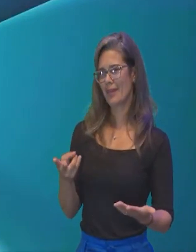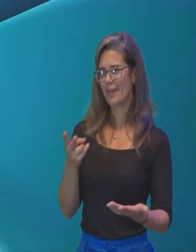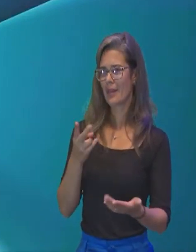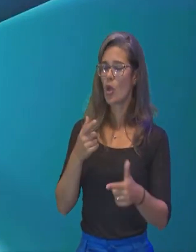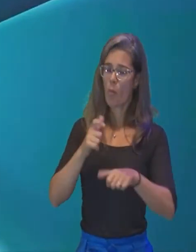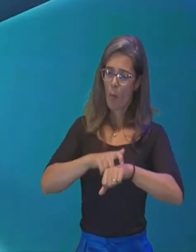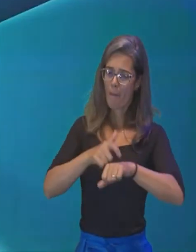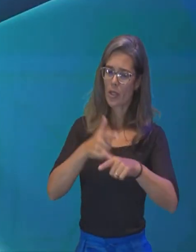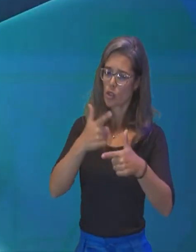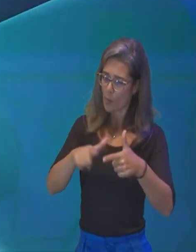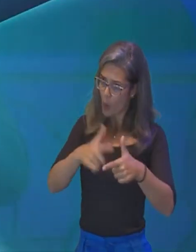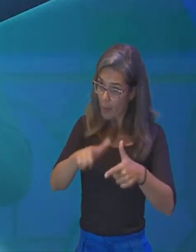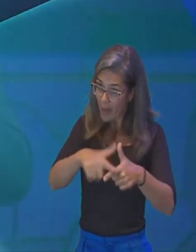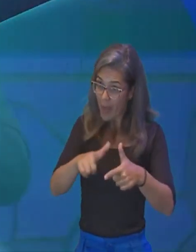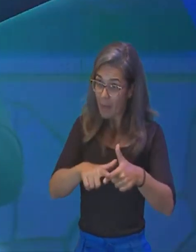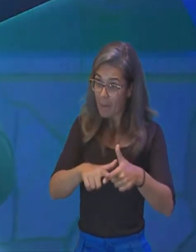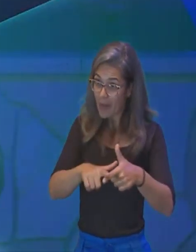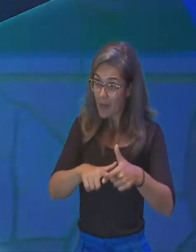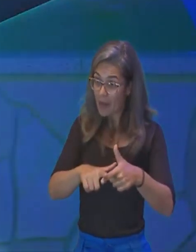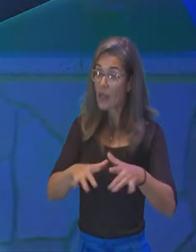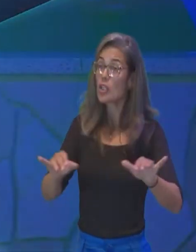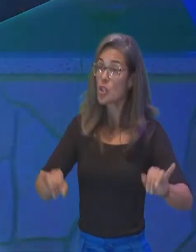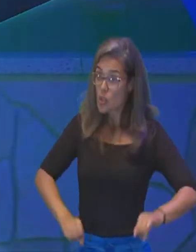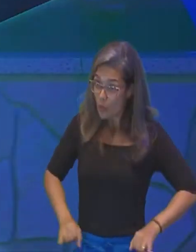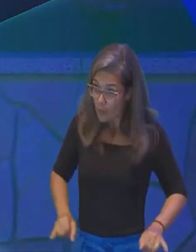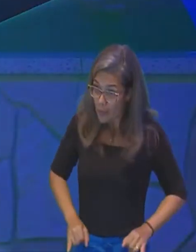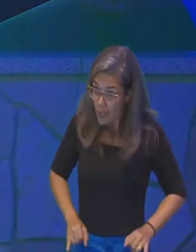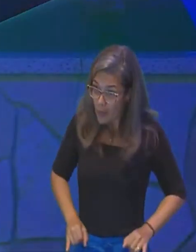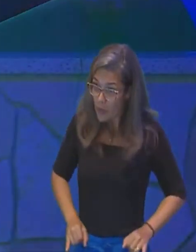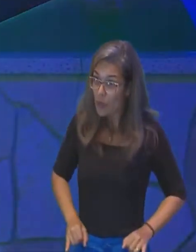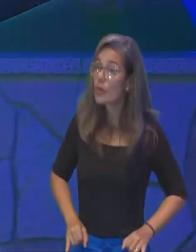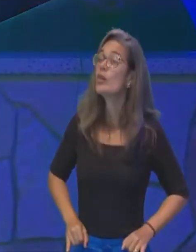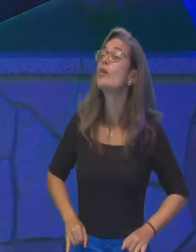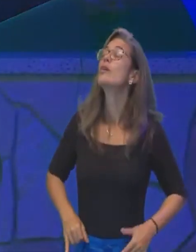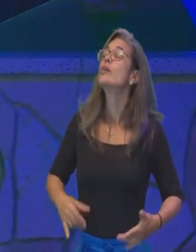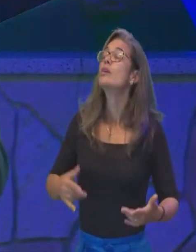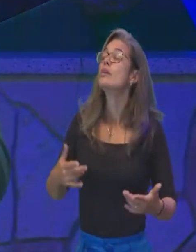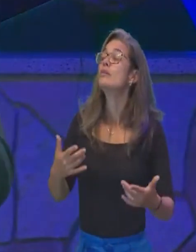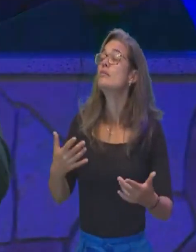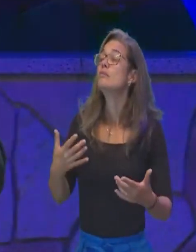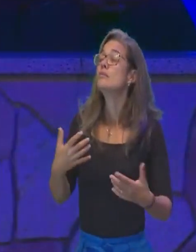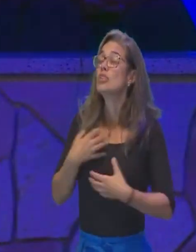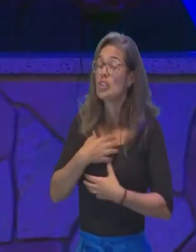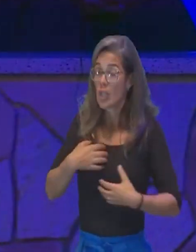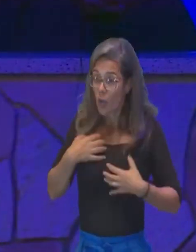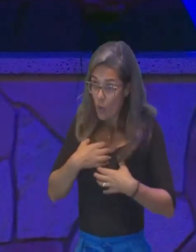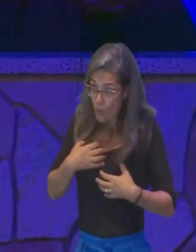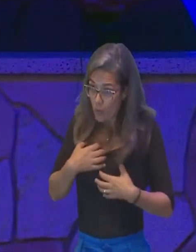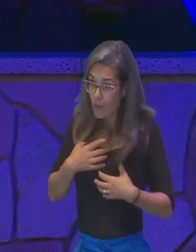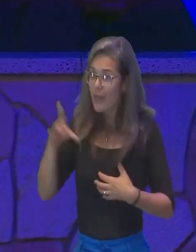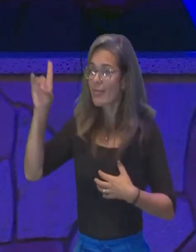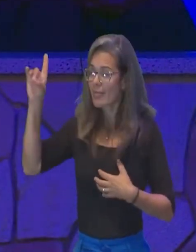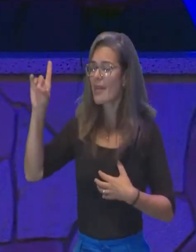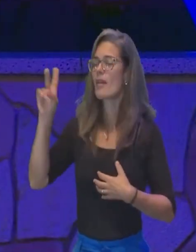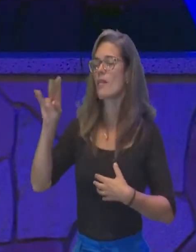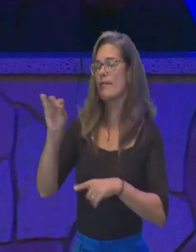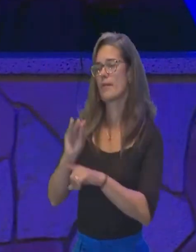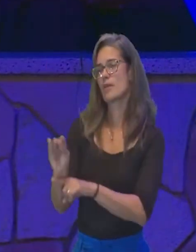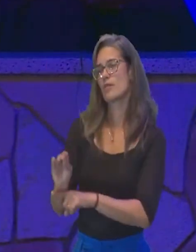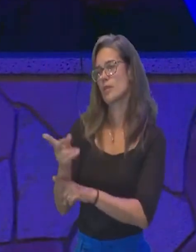está em crise, saiba disso. O cuidado de Deus sempre se manifesta no meio das crises. Deus providenciou